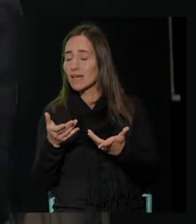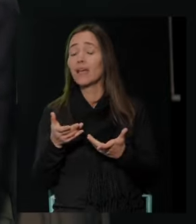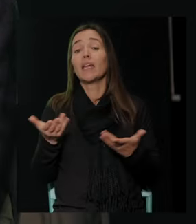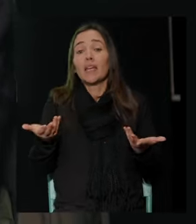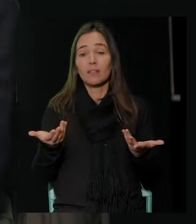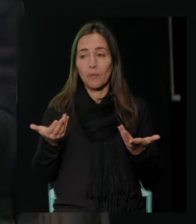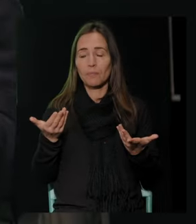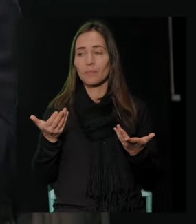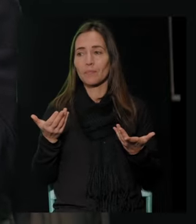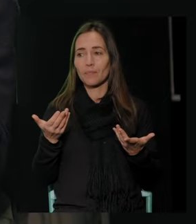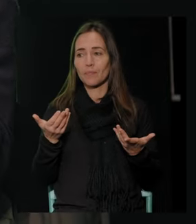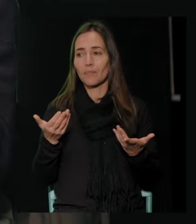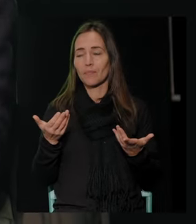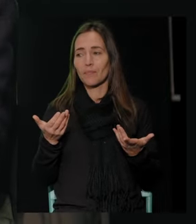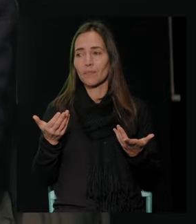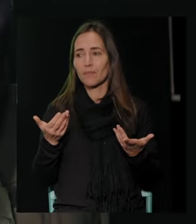então,